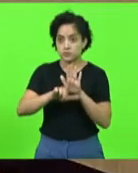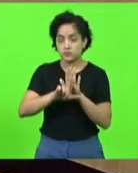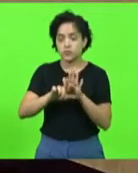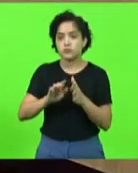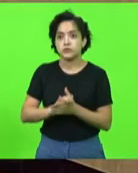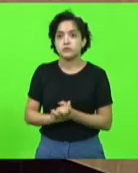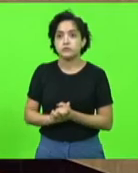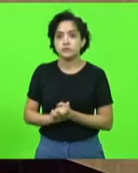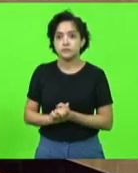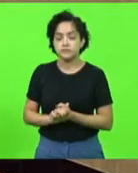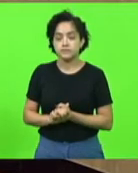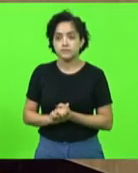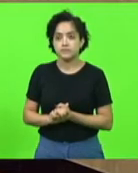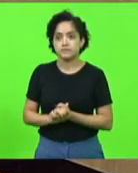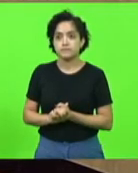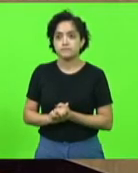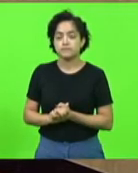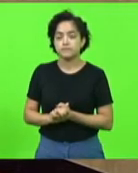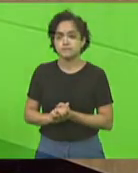Está encerrada a presente sessão.